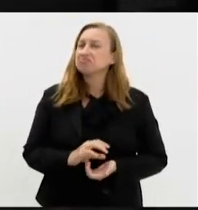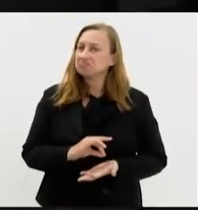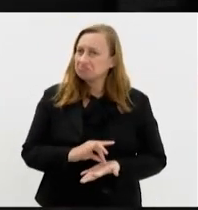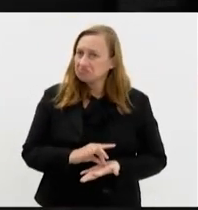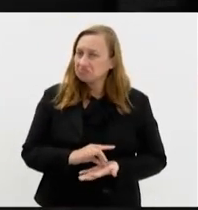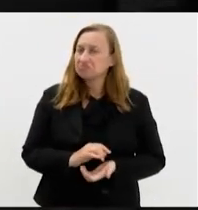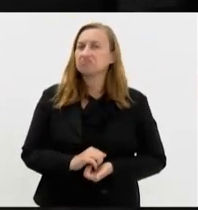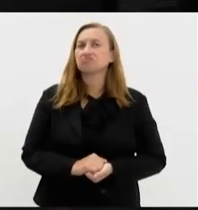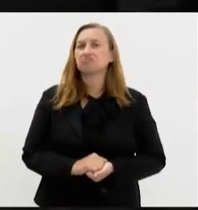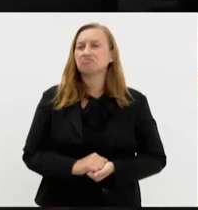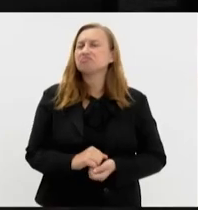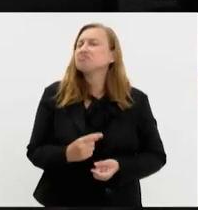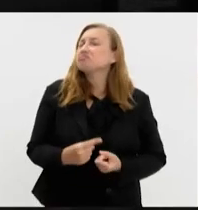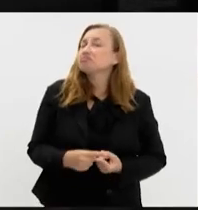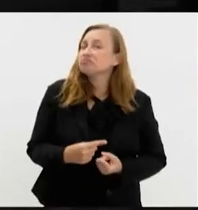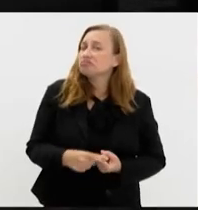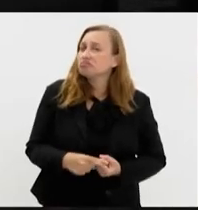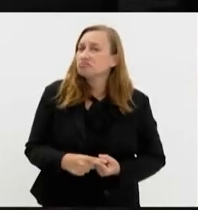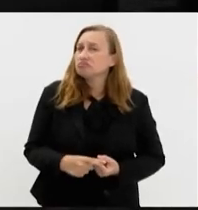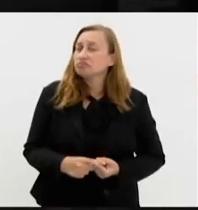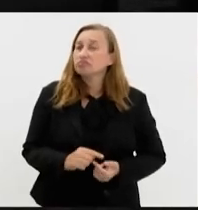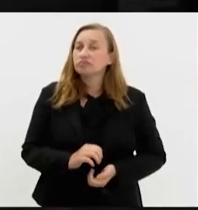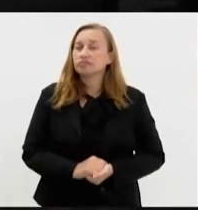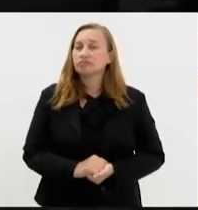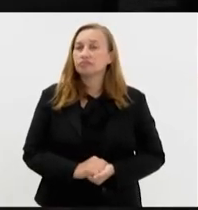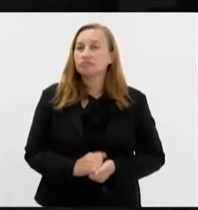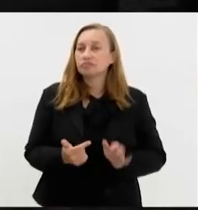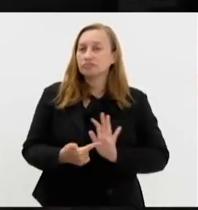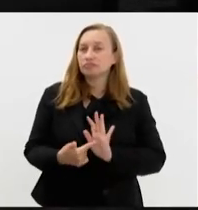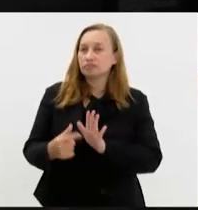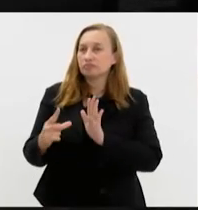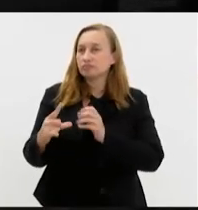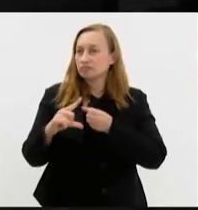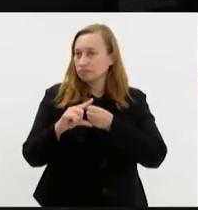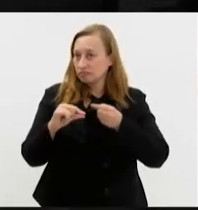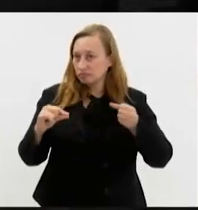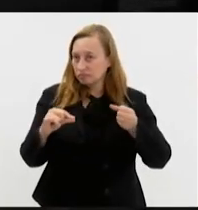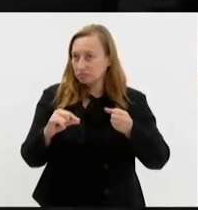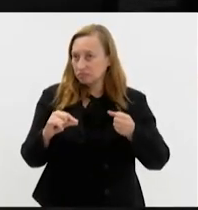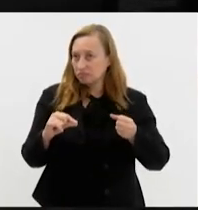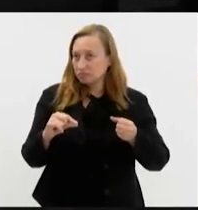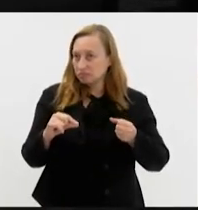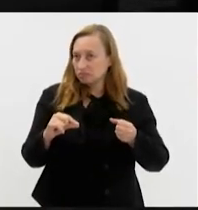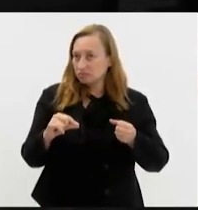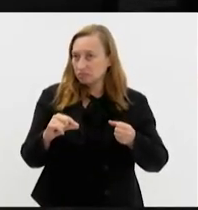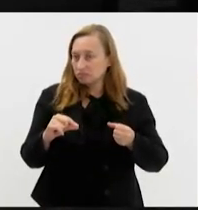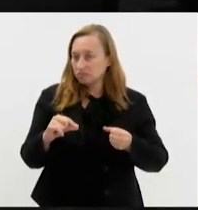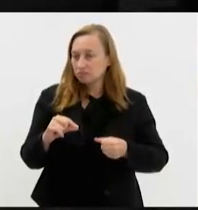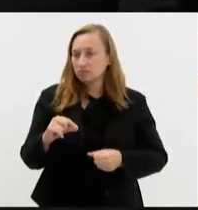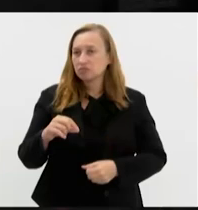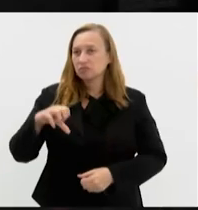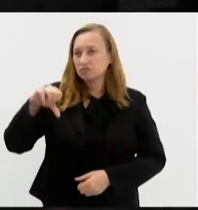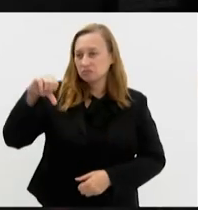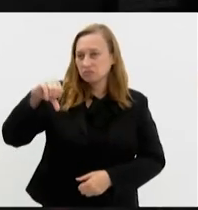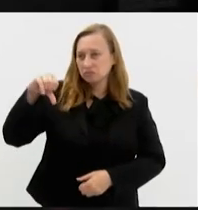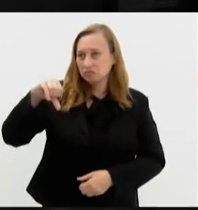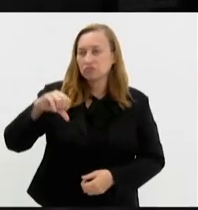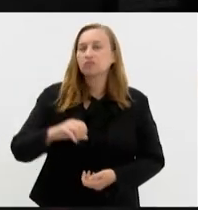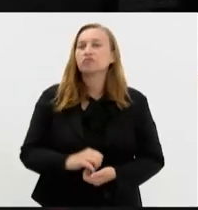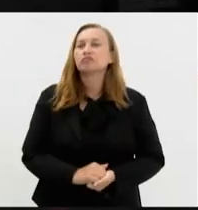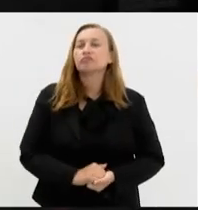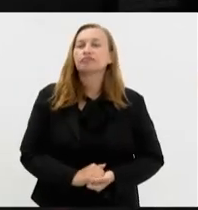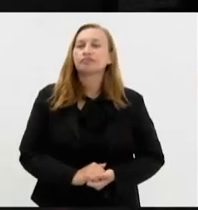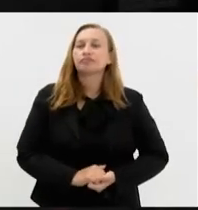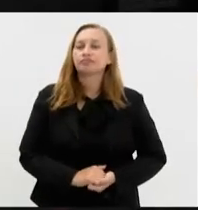originária porque ela dispõe nos seus artigos basicamente no artigo 9º né e